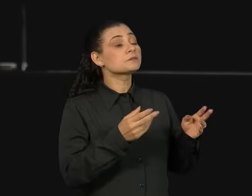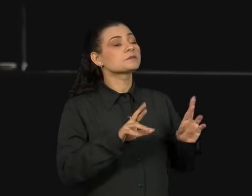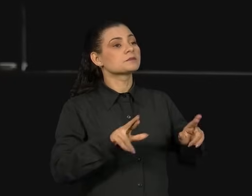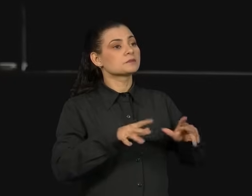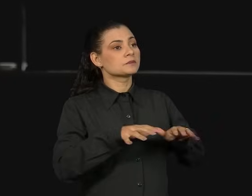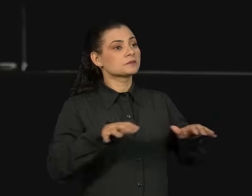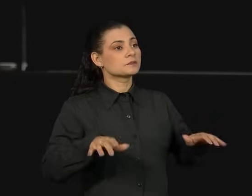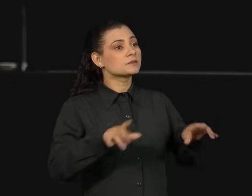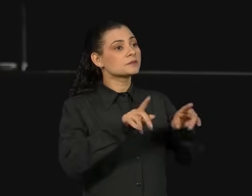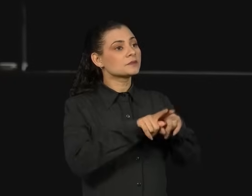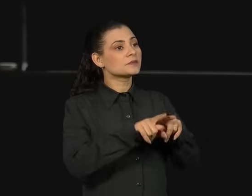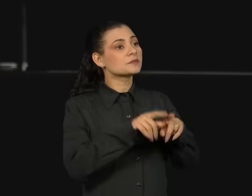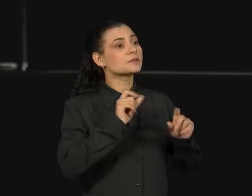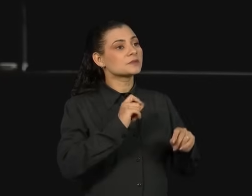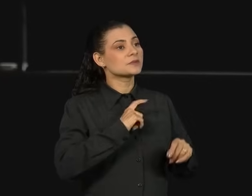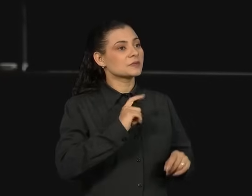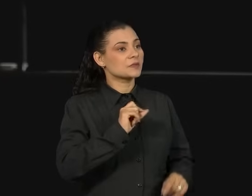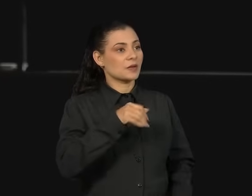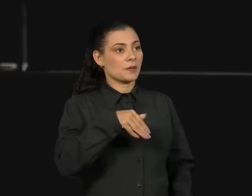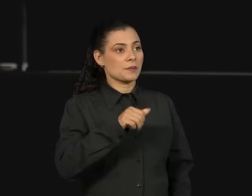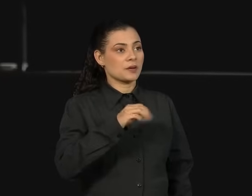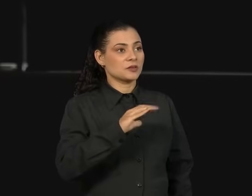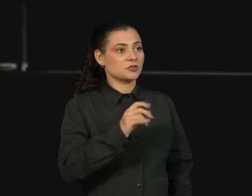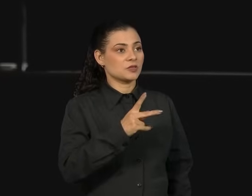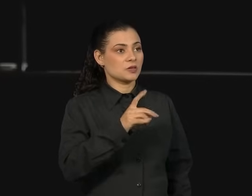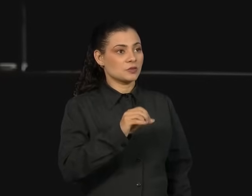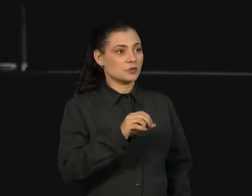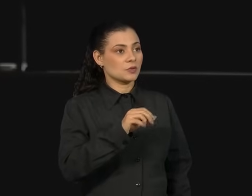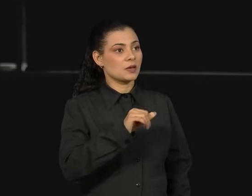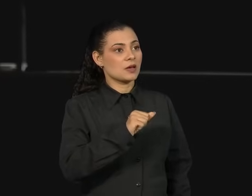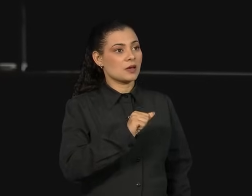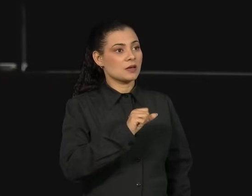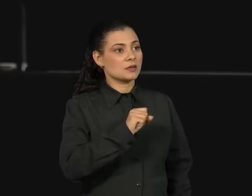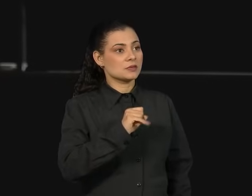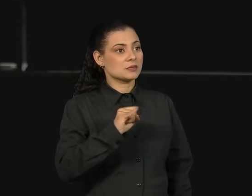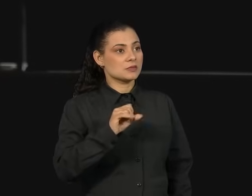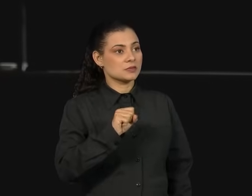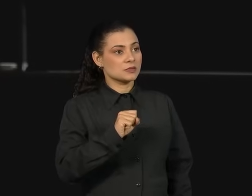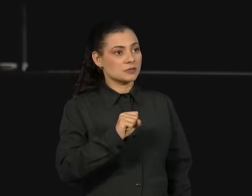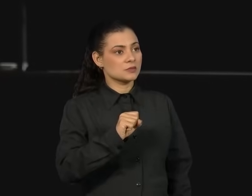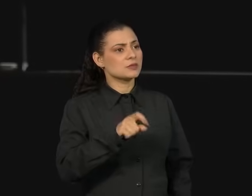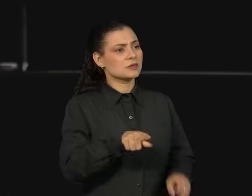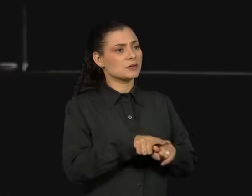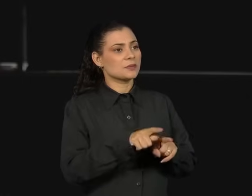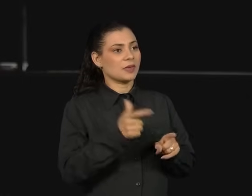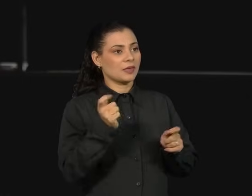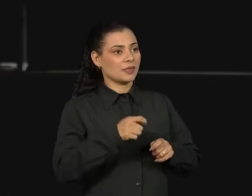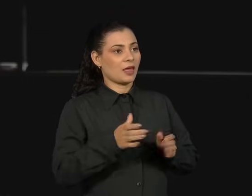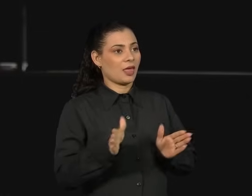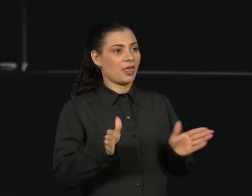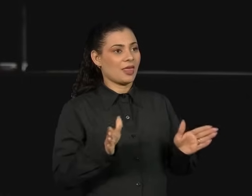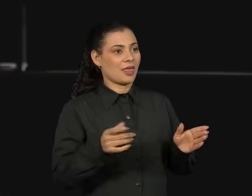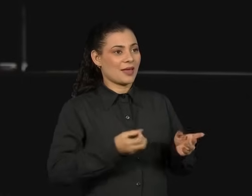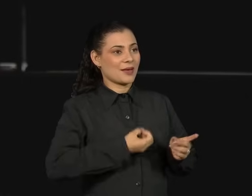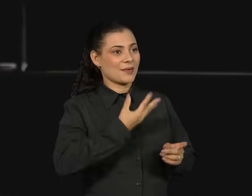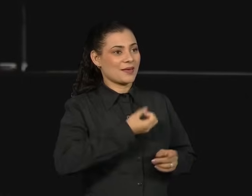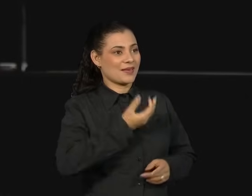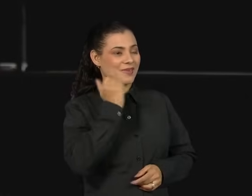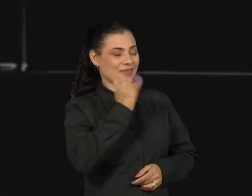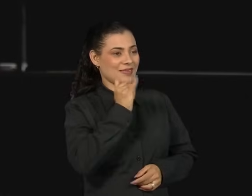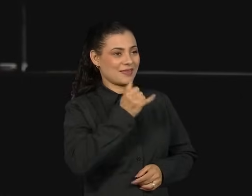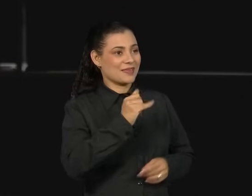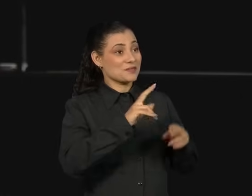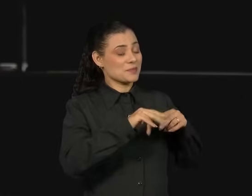Machado de Assis sobre o conflito de um músico que transitava entre uma e outra. Isso ainda acontece de alguma forma nos dias de